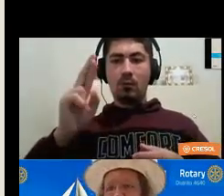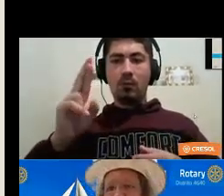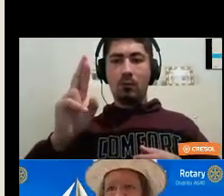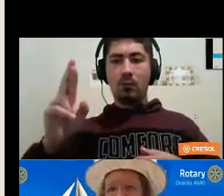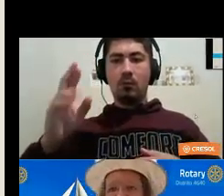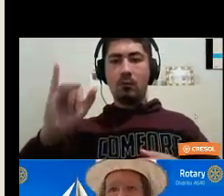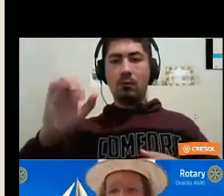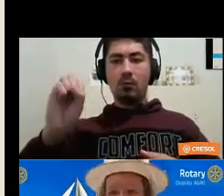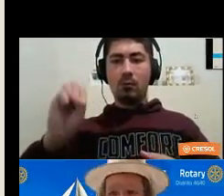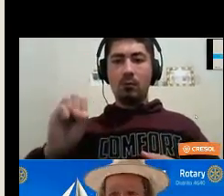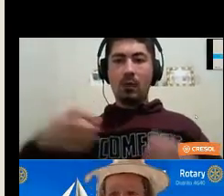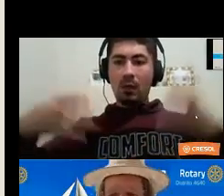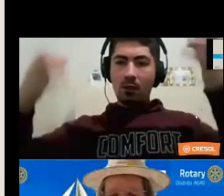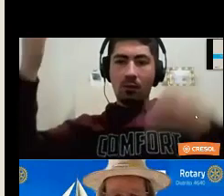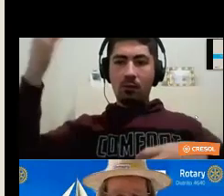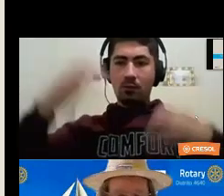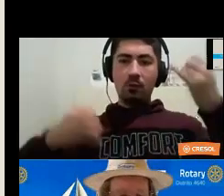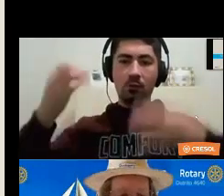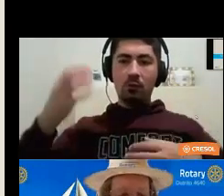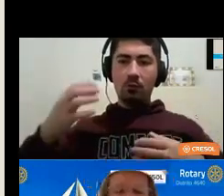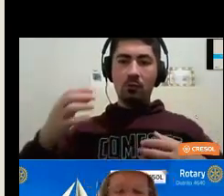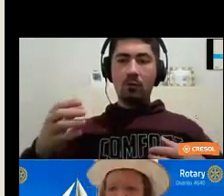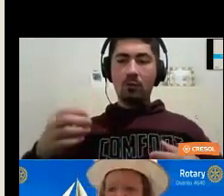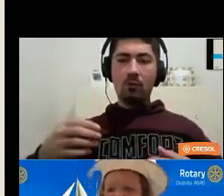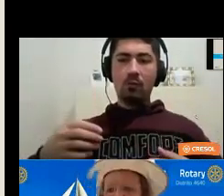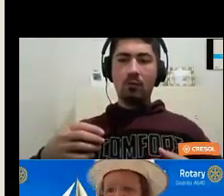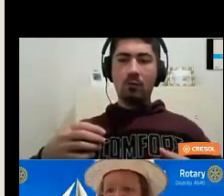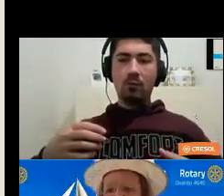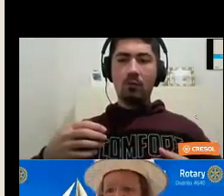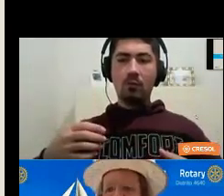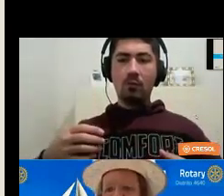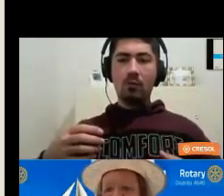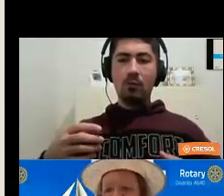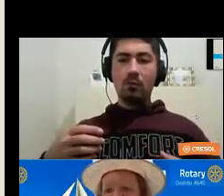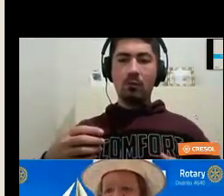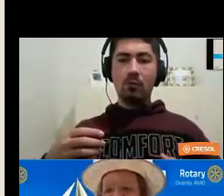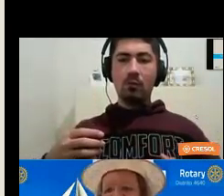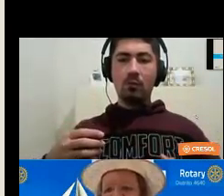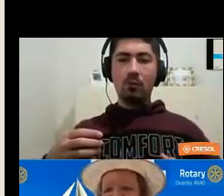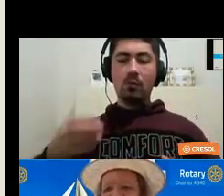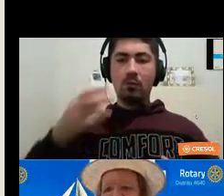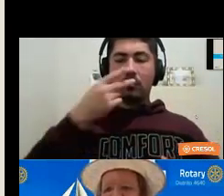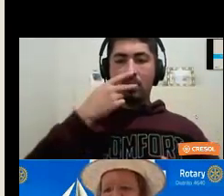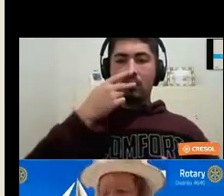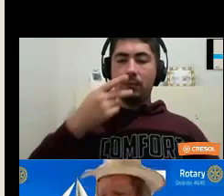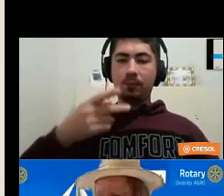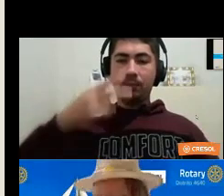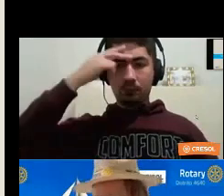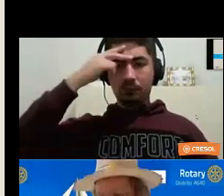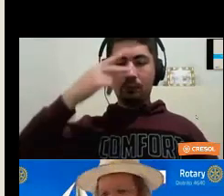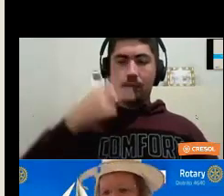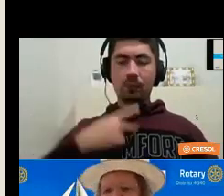da Sociedade Paul Harris, e sim procurar dar um depoimento aí e tentar trazer mais pessoas,